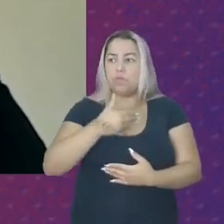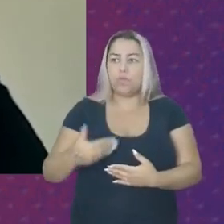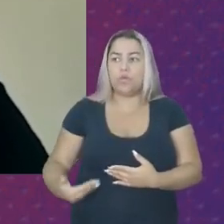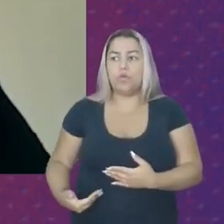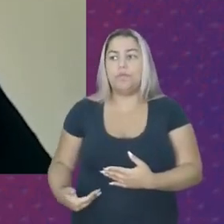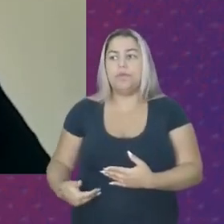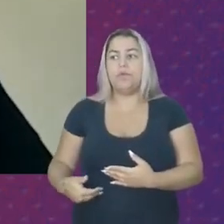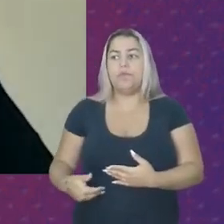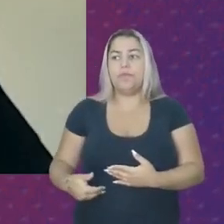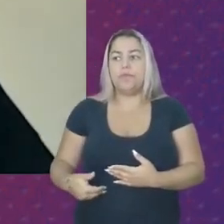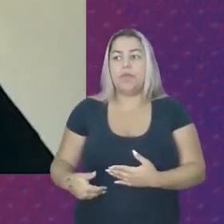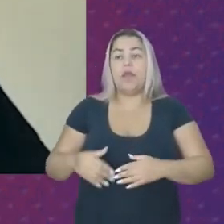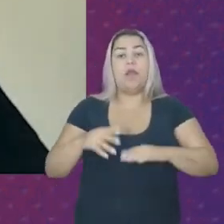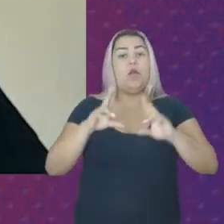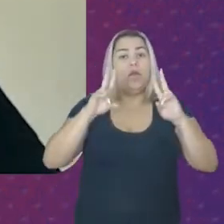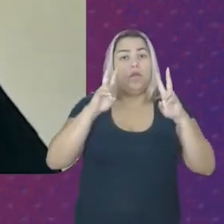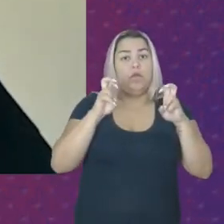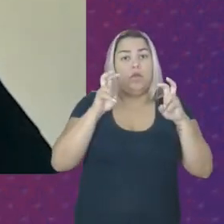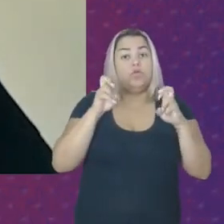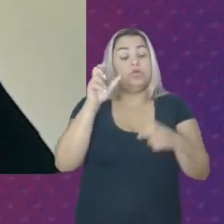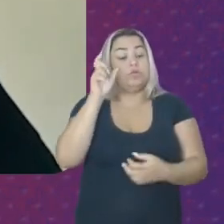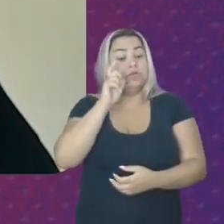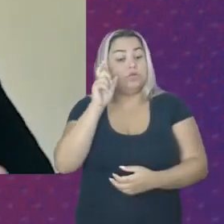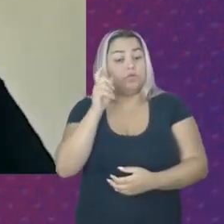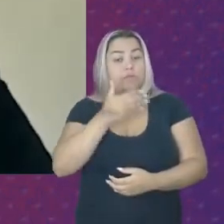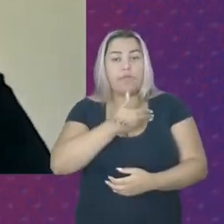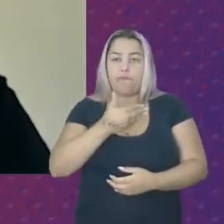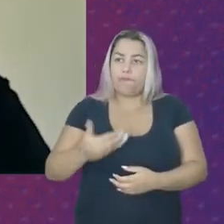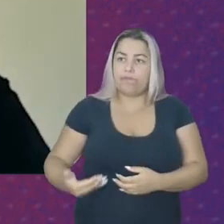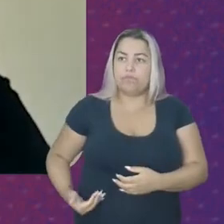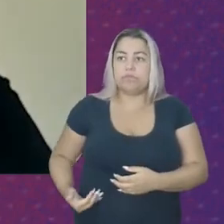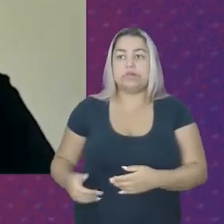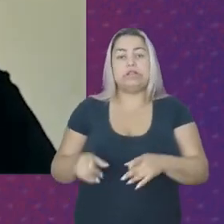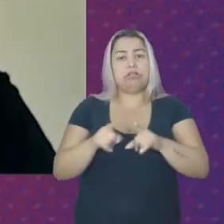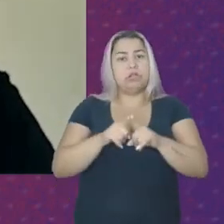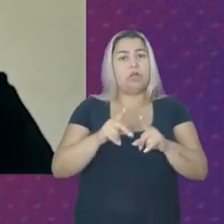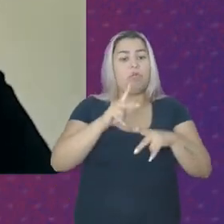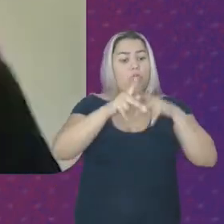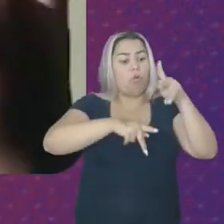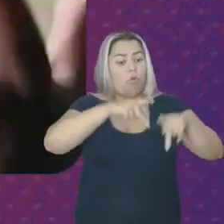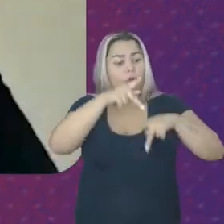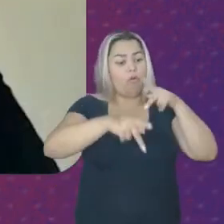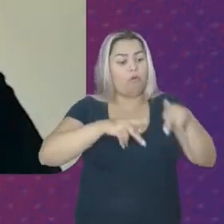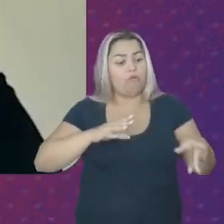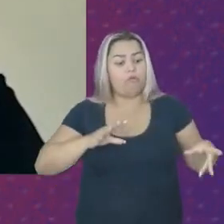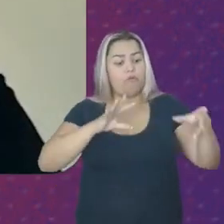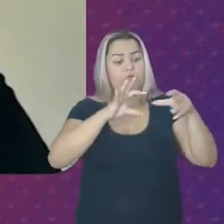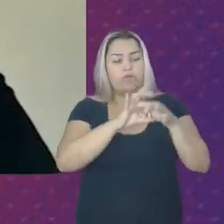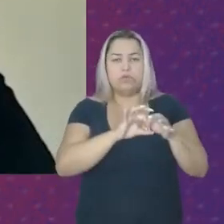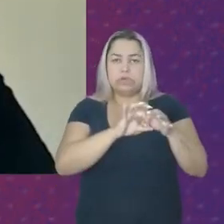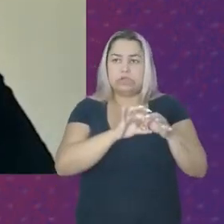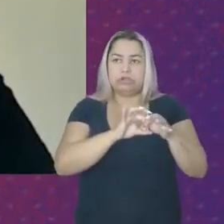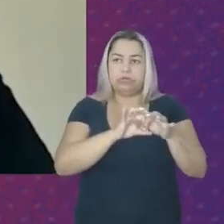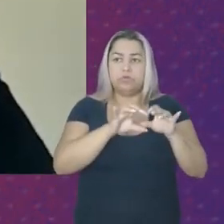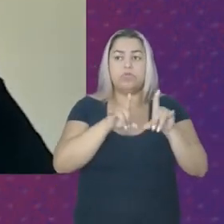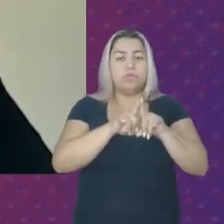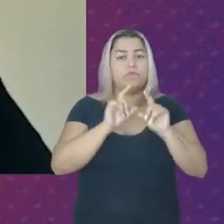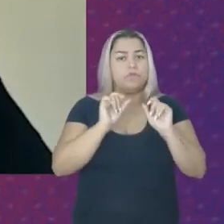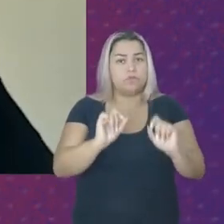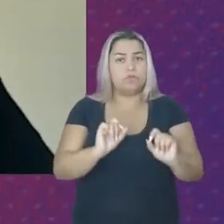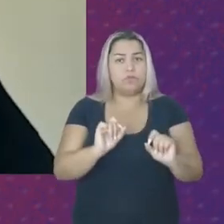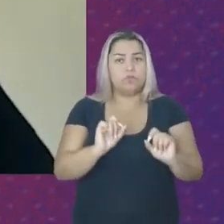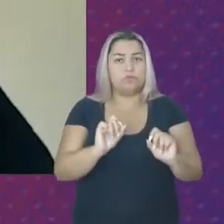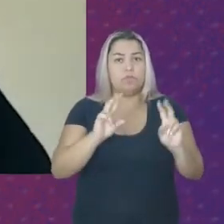com certeza. Os assuntos de interesse público são os assuntos que estão na boca do povo, são os assuntos que estão passando na TV, são os assuntos que